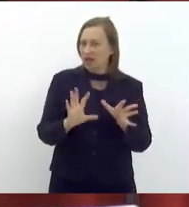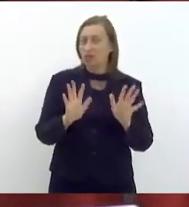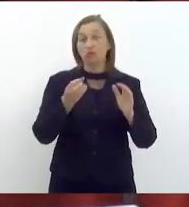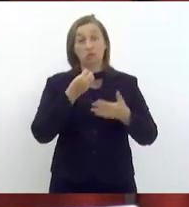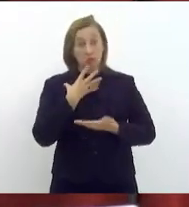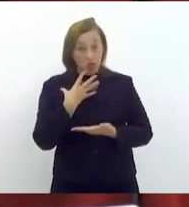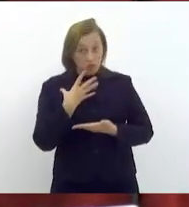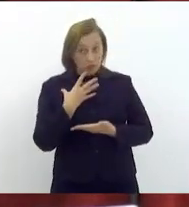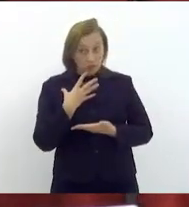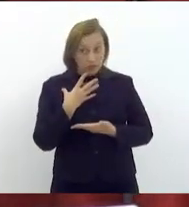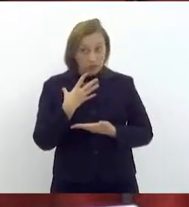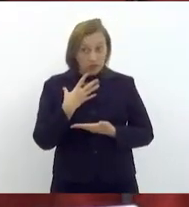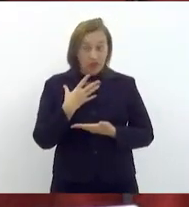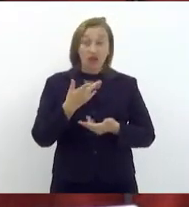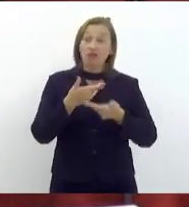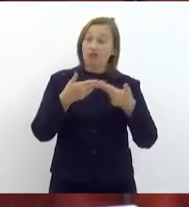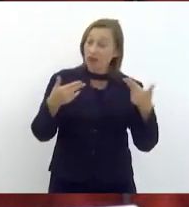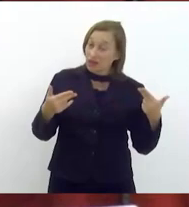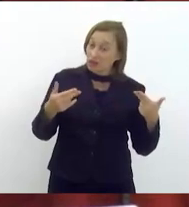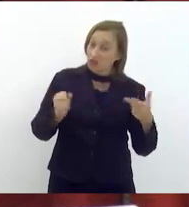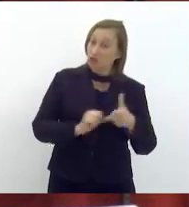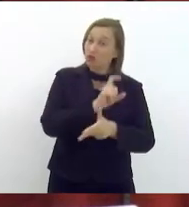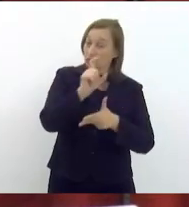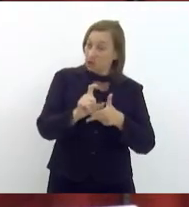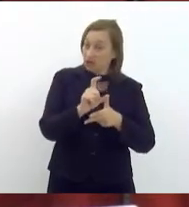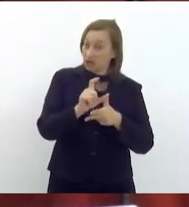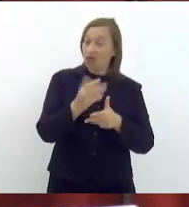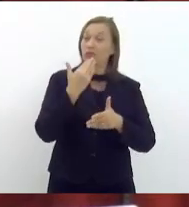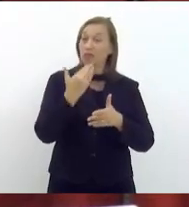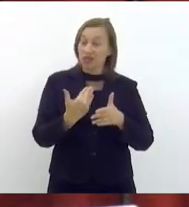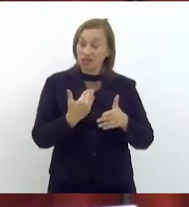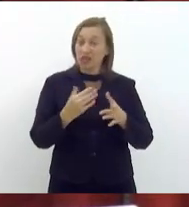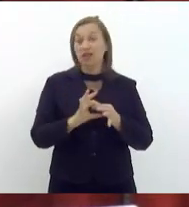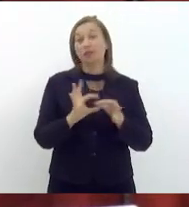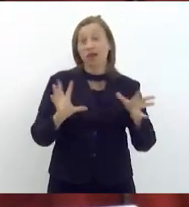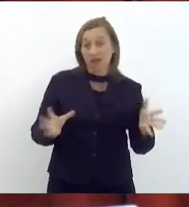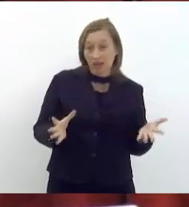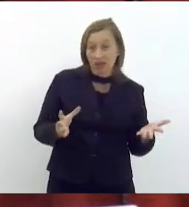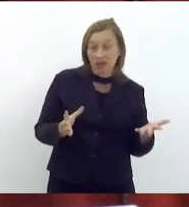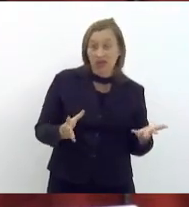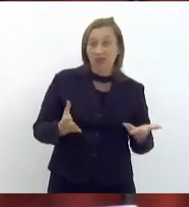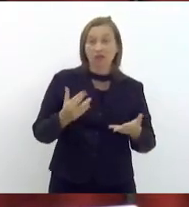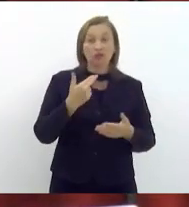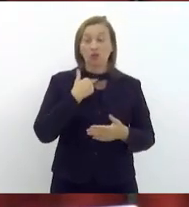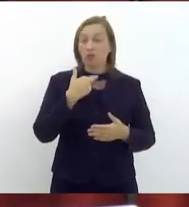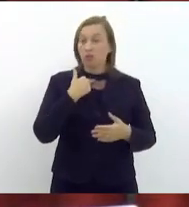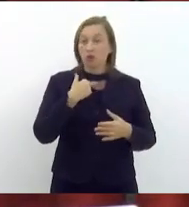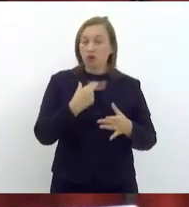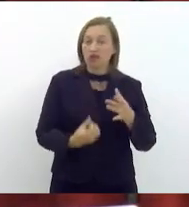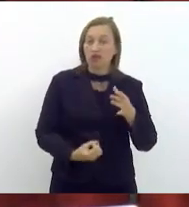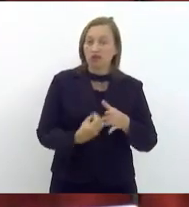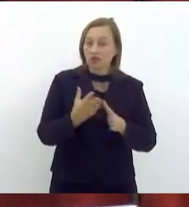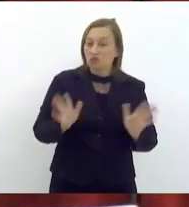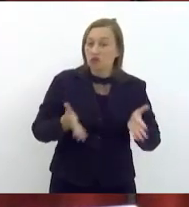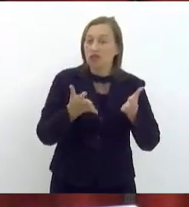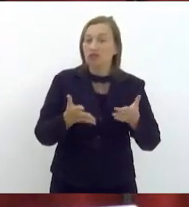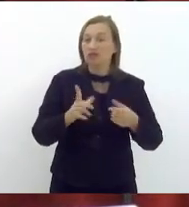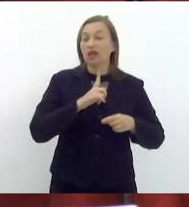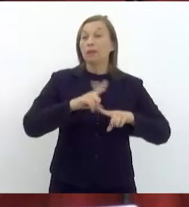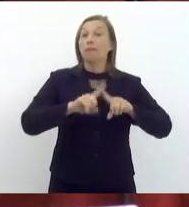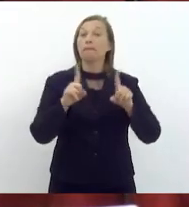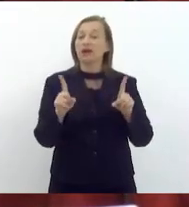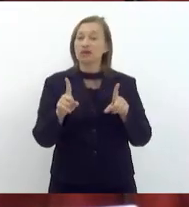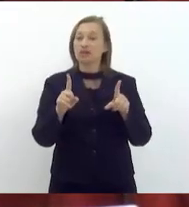ele muita coisa O Poder Executivo precisamos pedir autorização ele não pode ter a iniciativa e